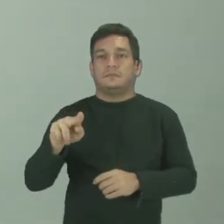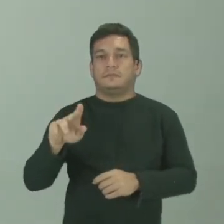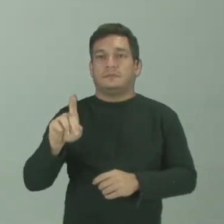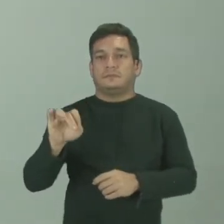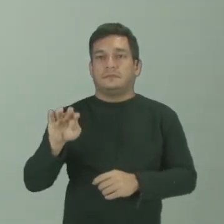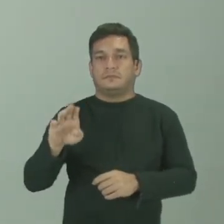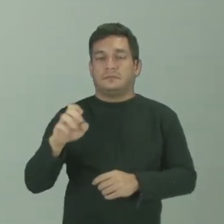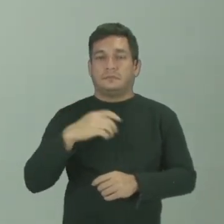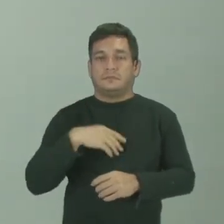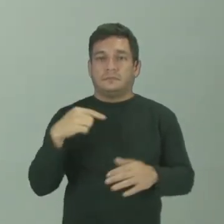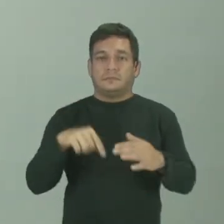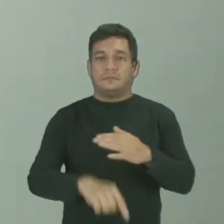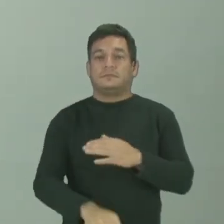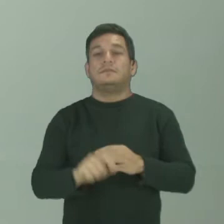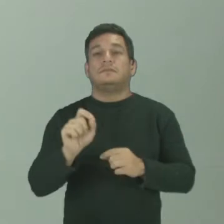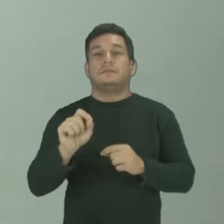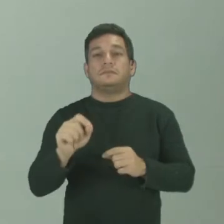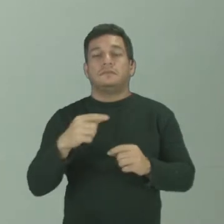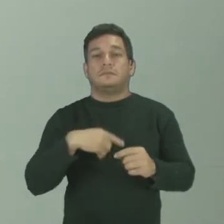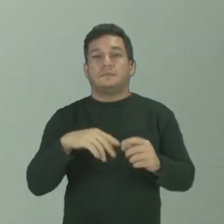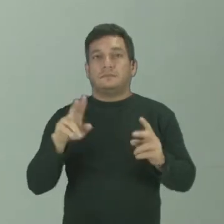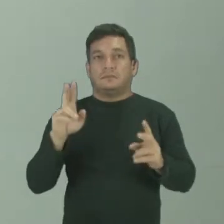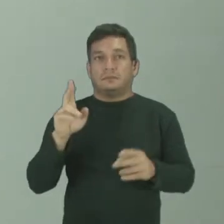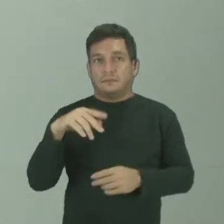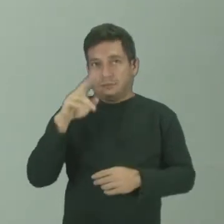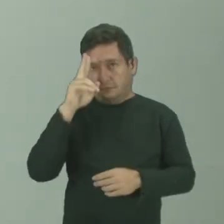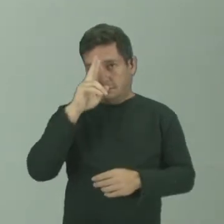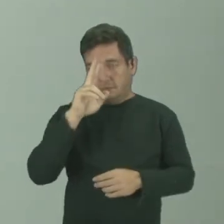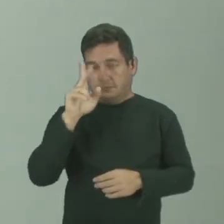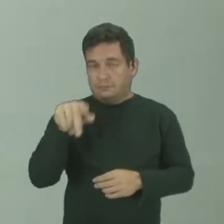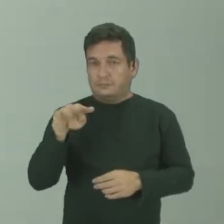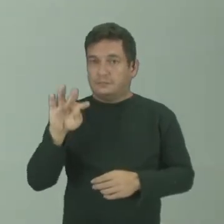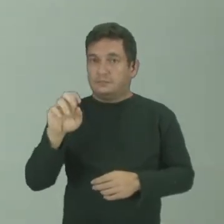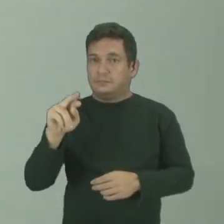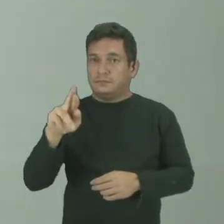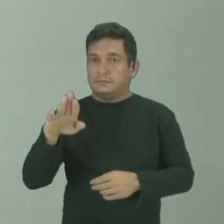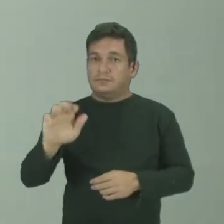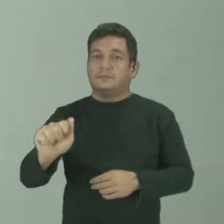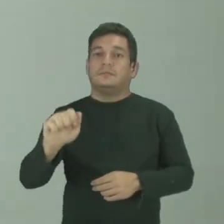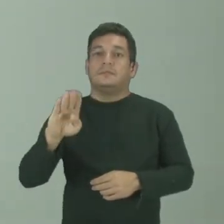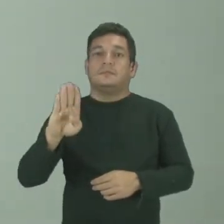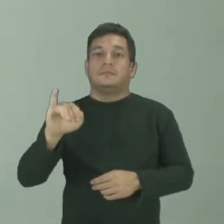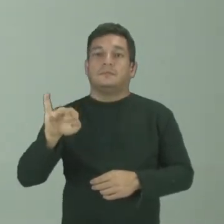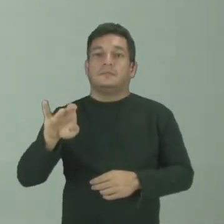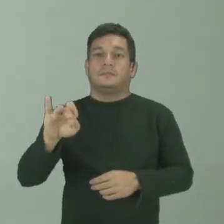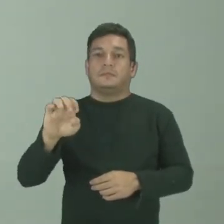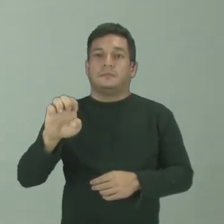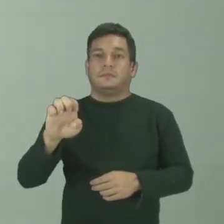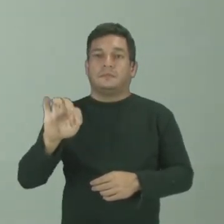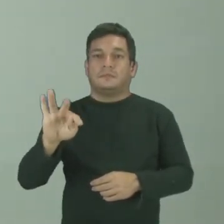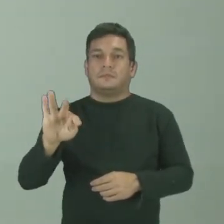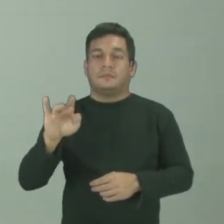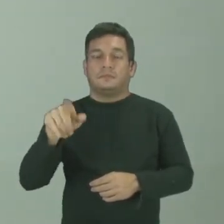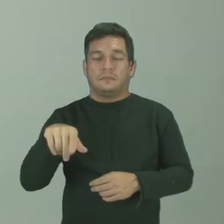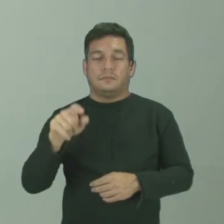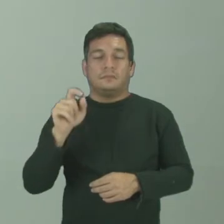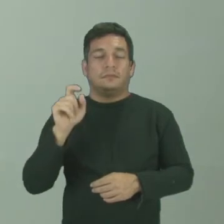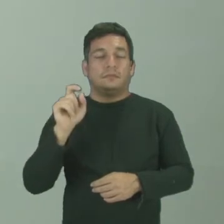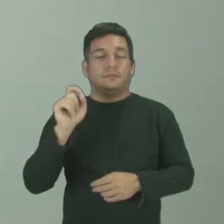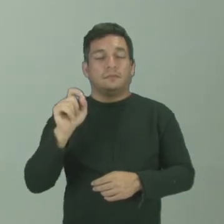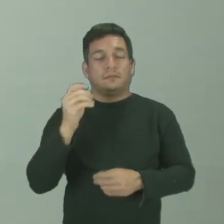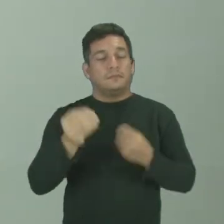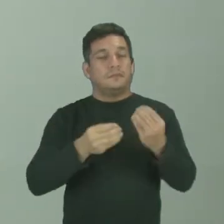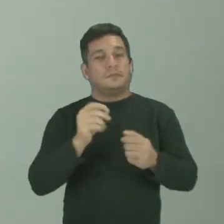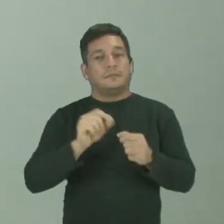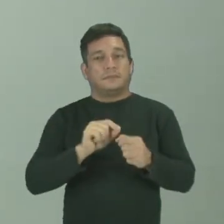E aí o aprofundamento é esse teorema de Birner que é dado como uma propriedade, certo? Então